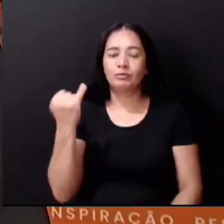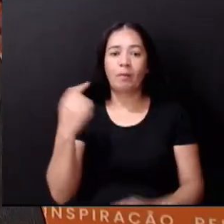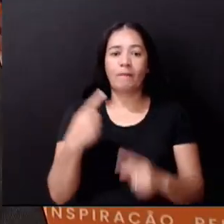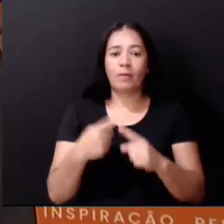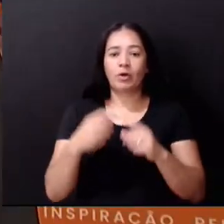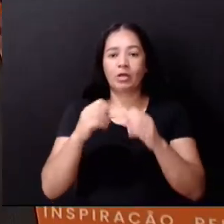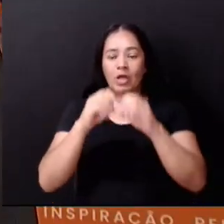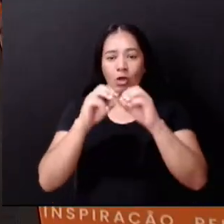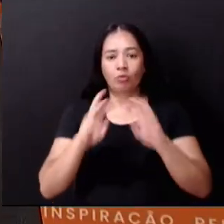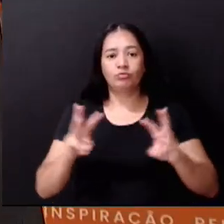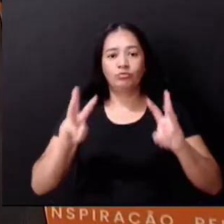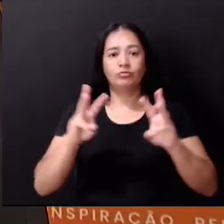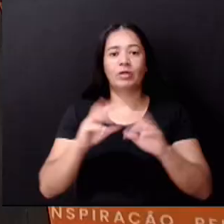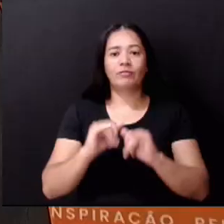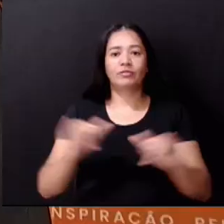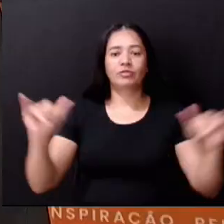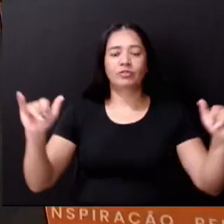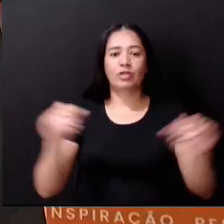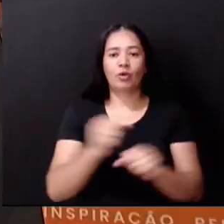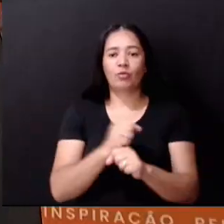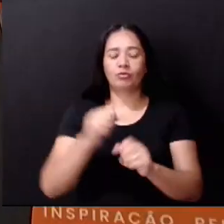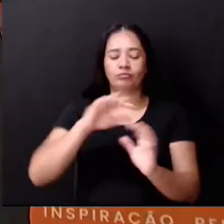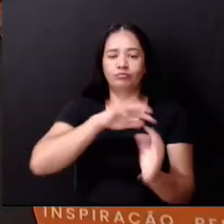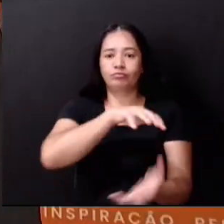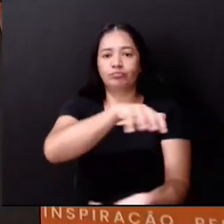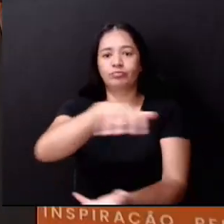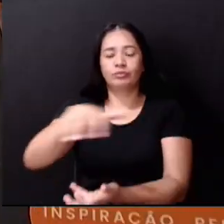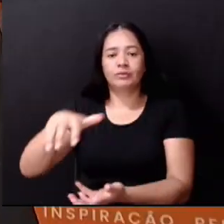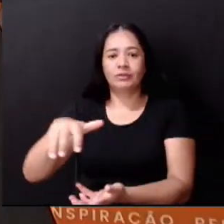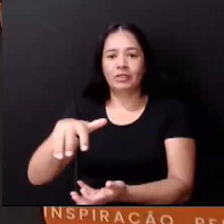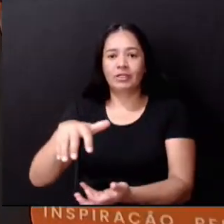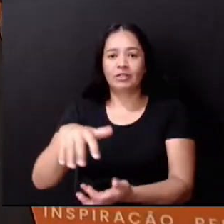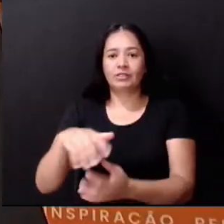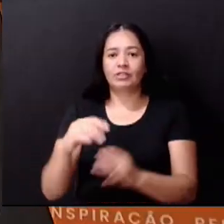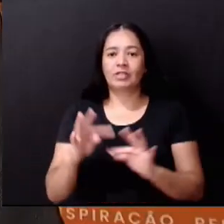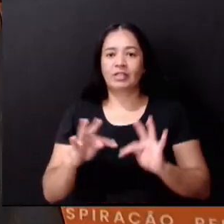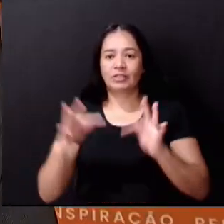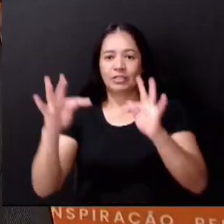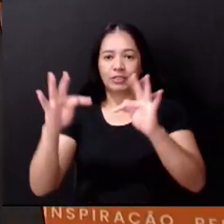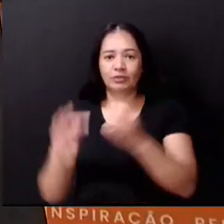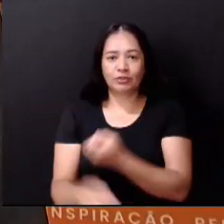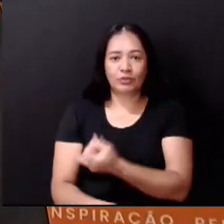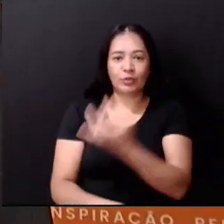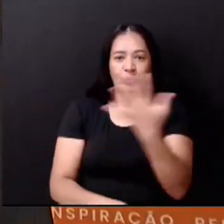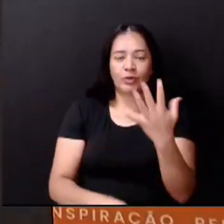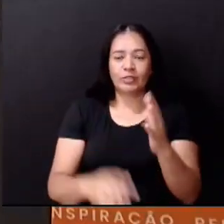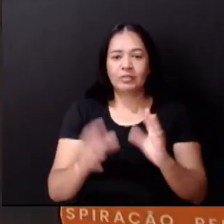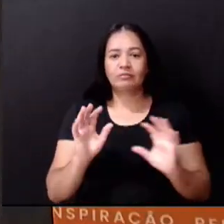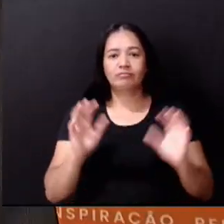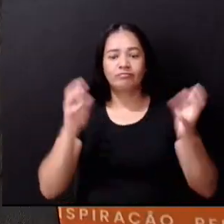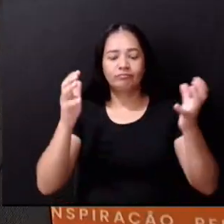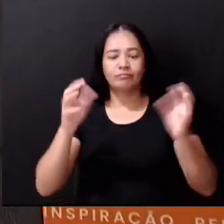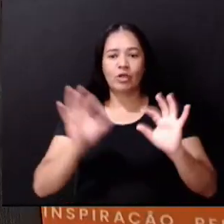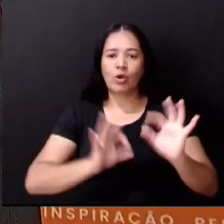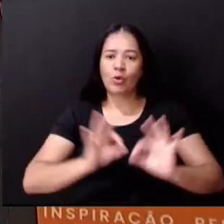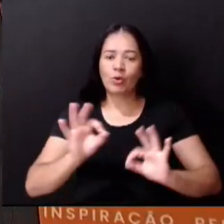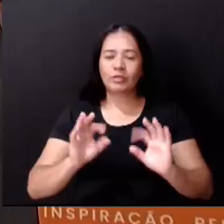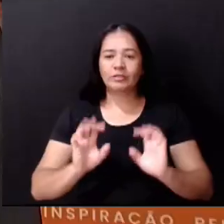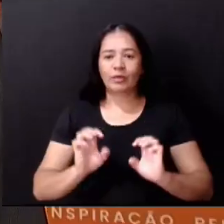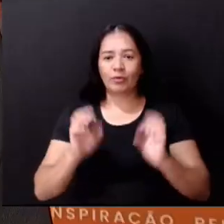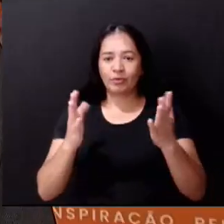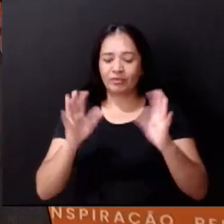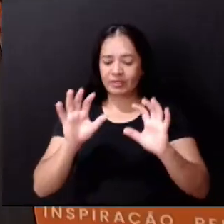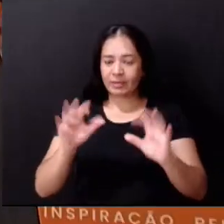internacional das tecnologias quânticas. Então o intuito de celebrar, de organizar um evento como esse é a gente primeiro celebrar esse